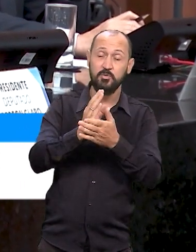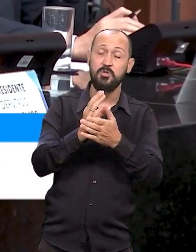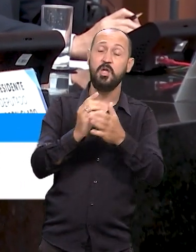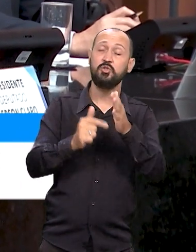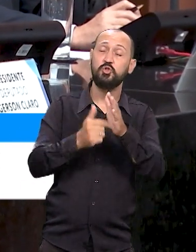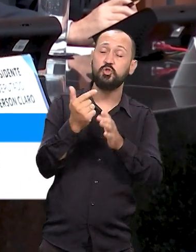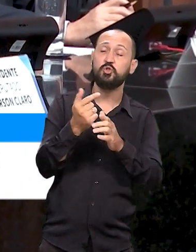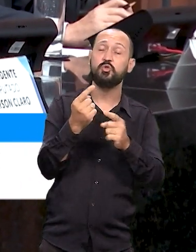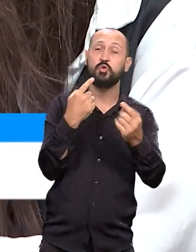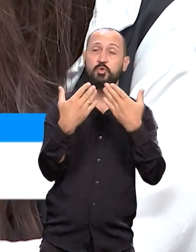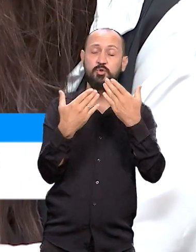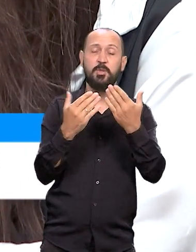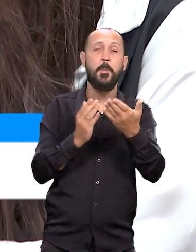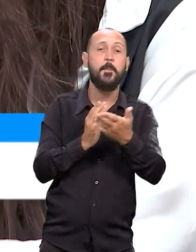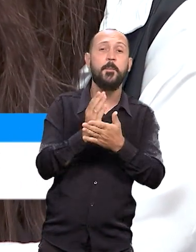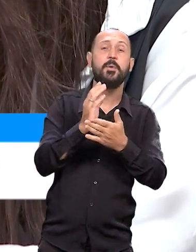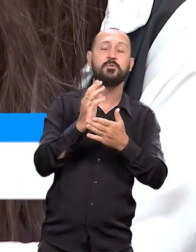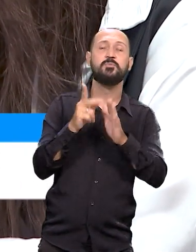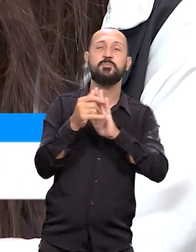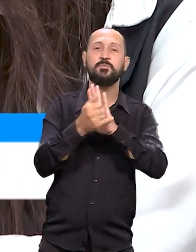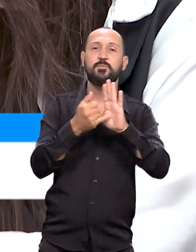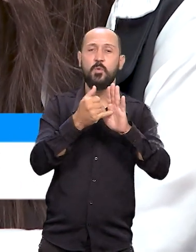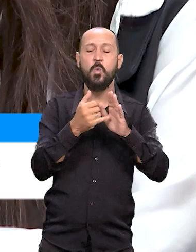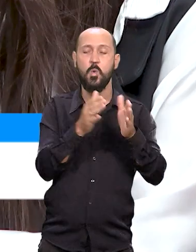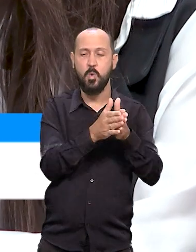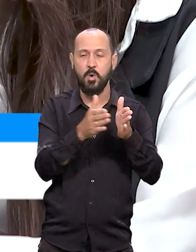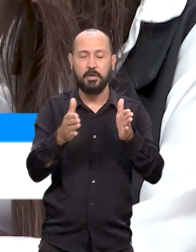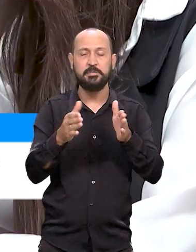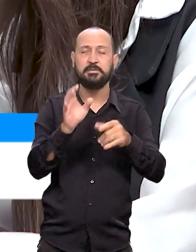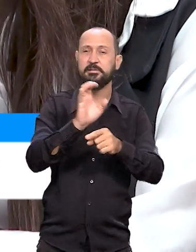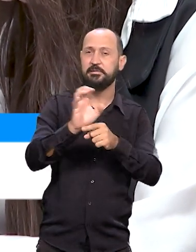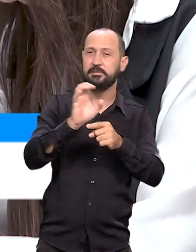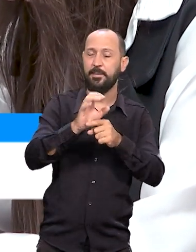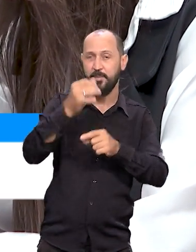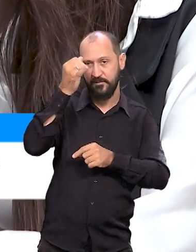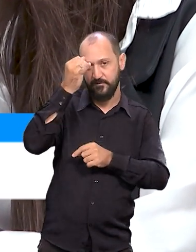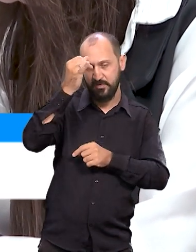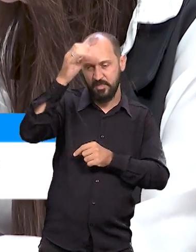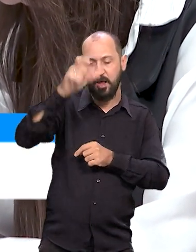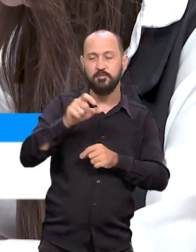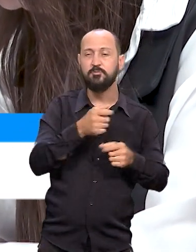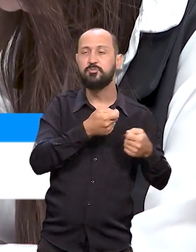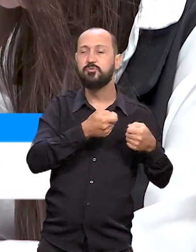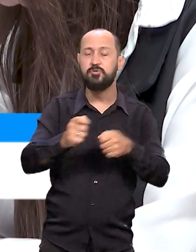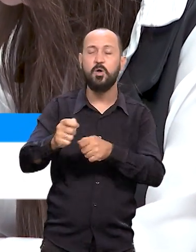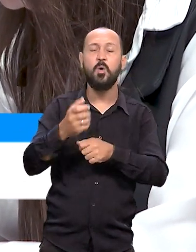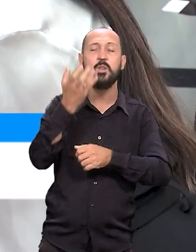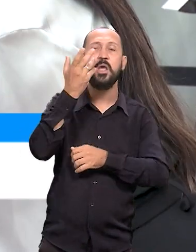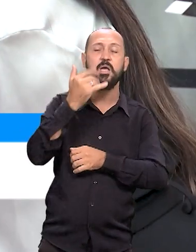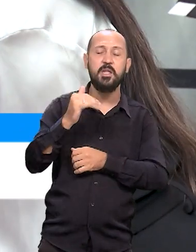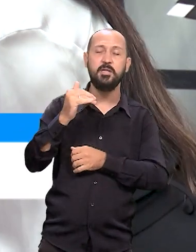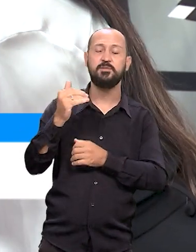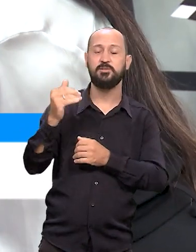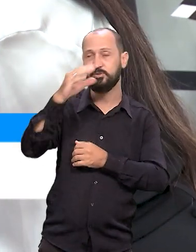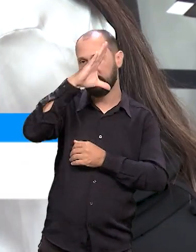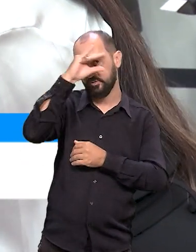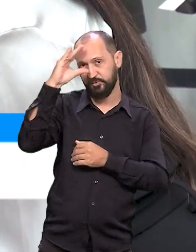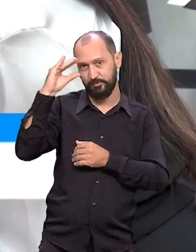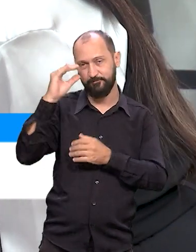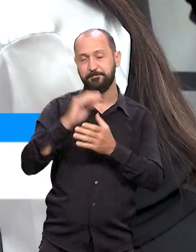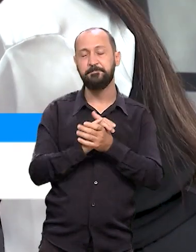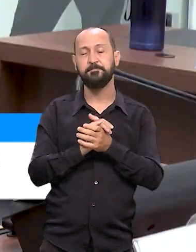estaduais aprovaram em segunda discussão um projeto de lei que institui o Programa Estadual de Combate à Violência Doméstica contra